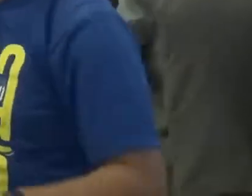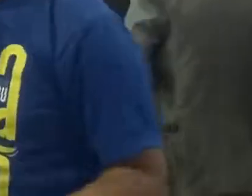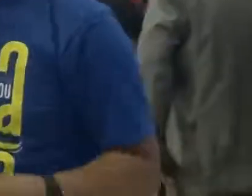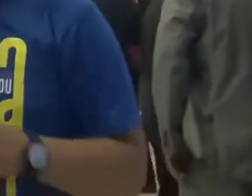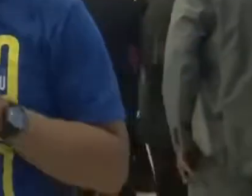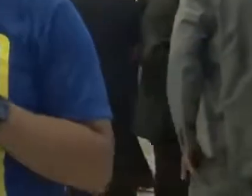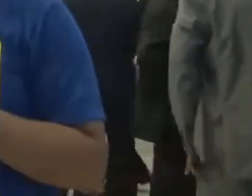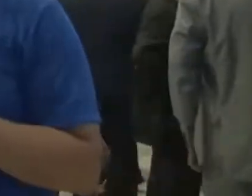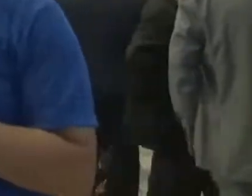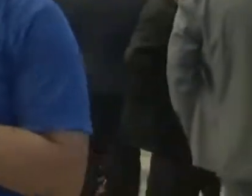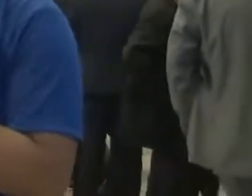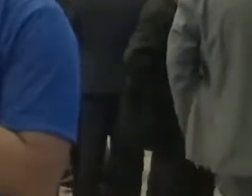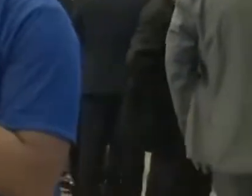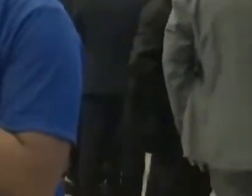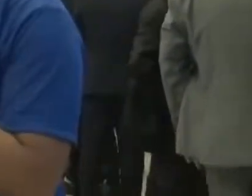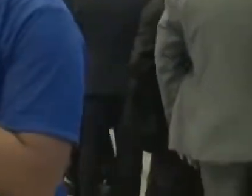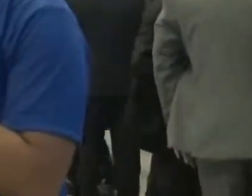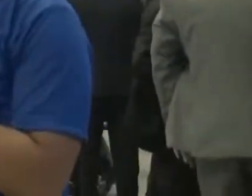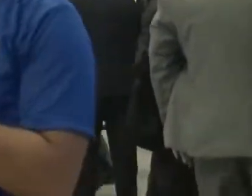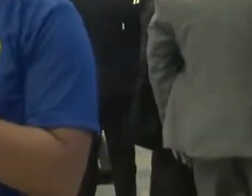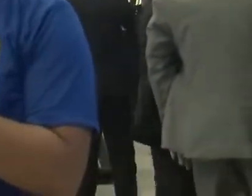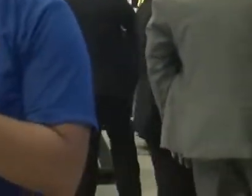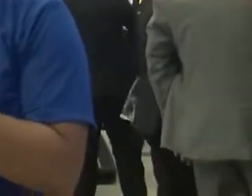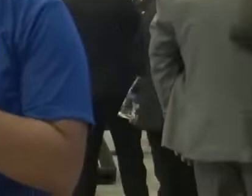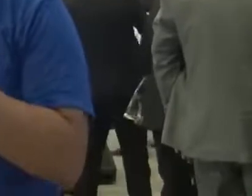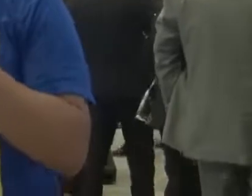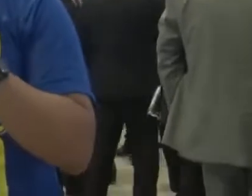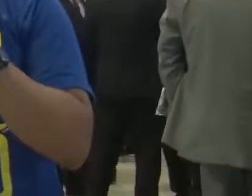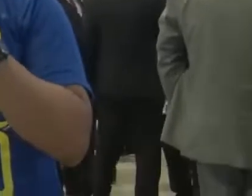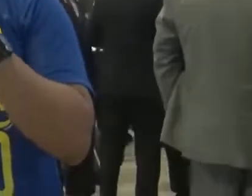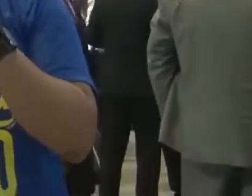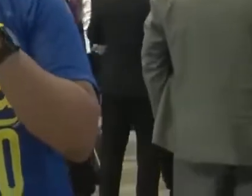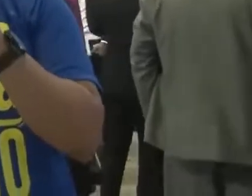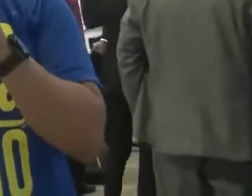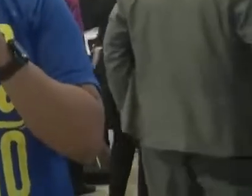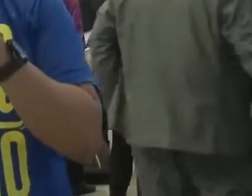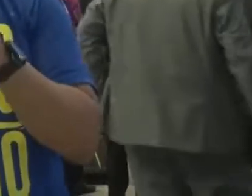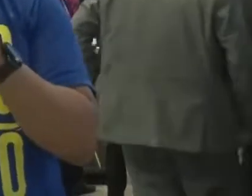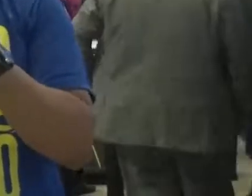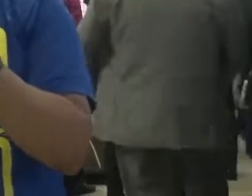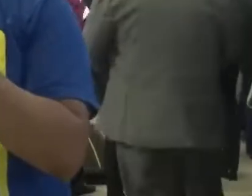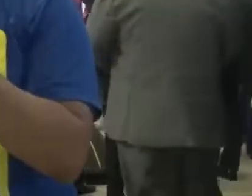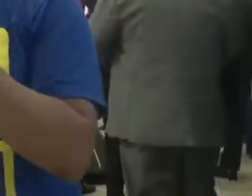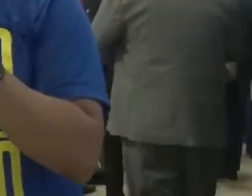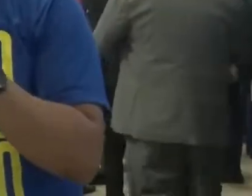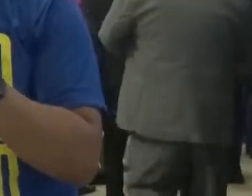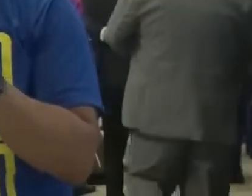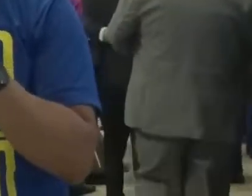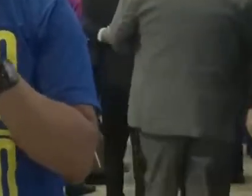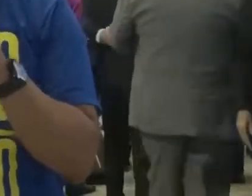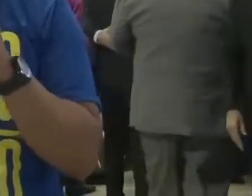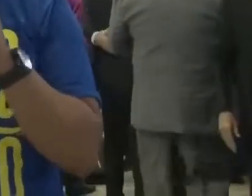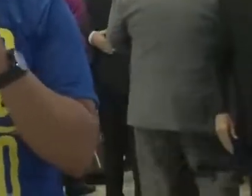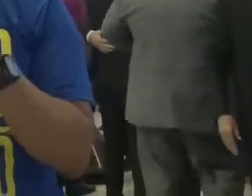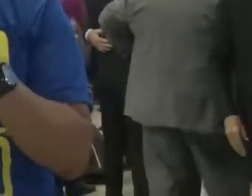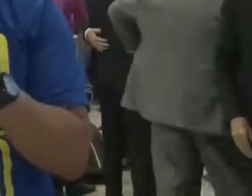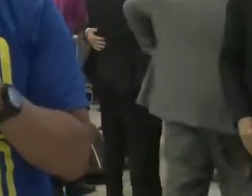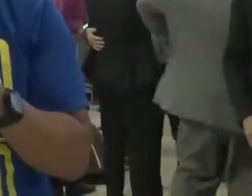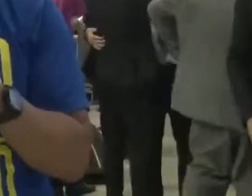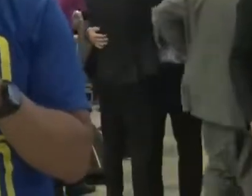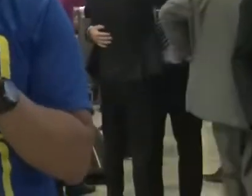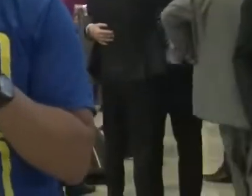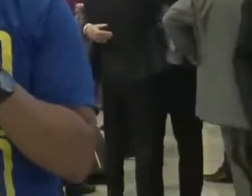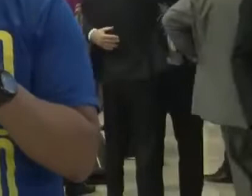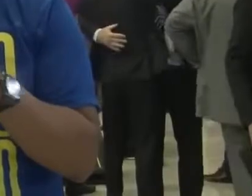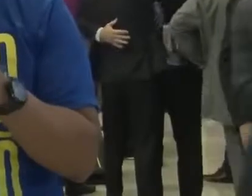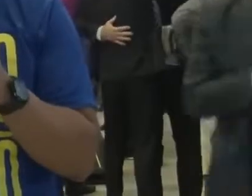igreja, né? É uma bênção, Caio. Nós estamos com problema técnico no microfone. Seu microfone está ligado? Tá ligado. Aqui, irmãos. Então, ó, foi uma bênção que Deus fez aqui. Eu